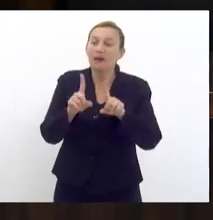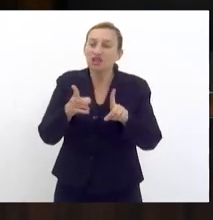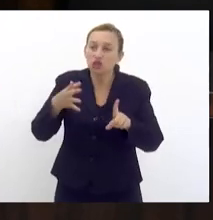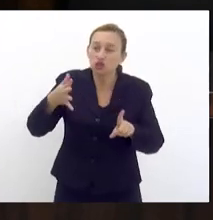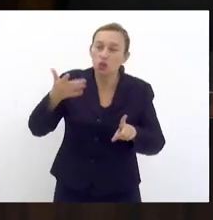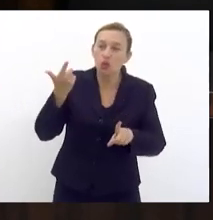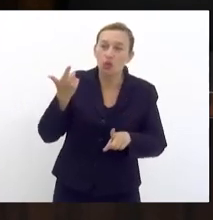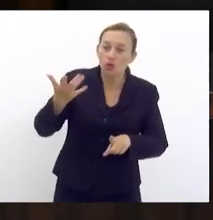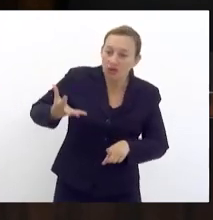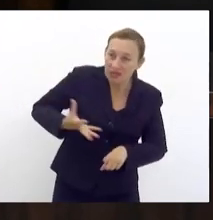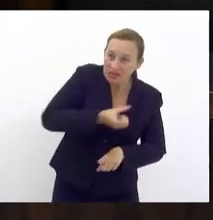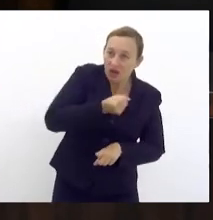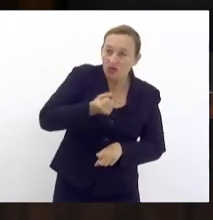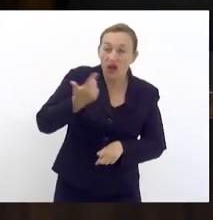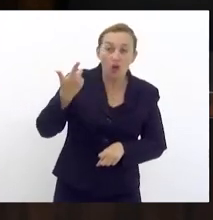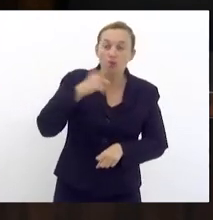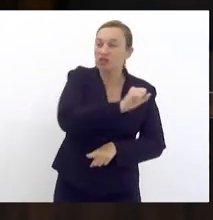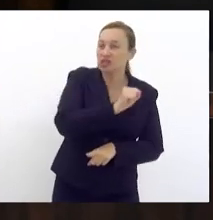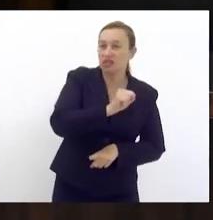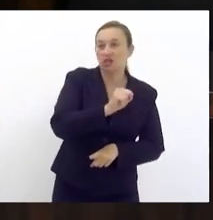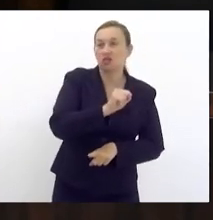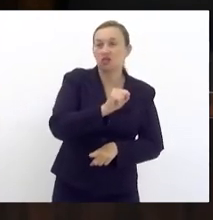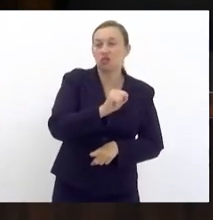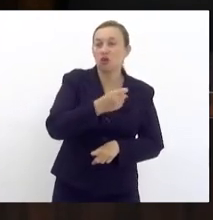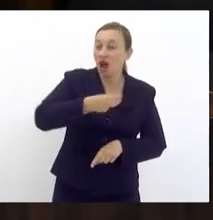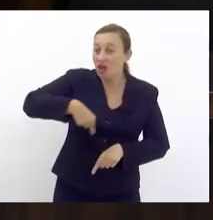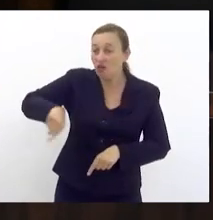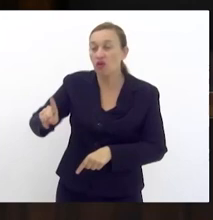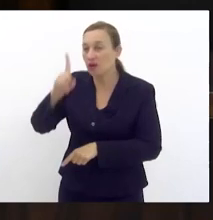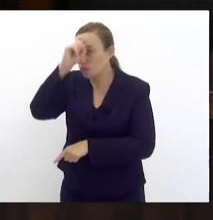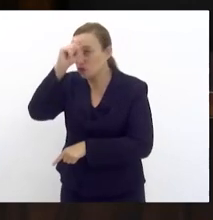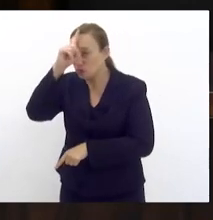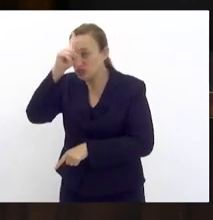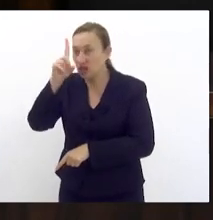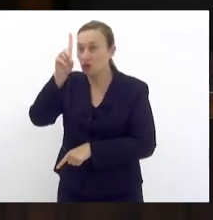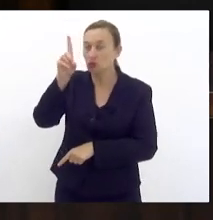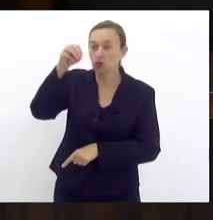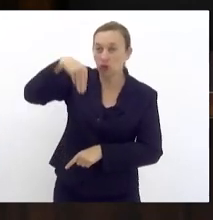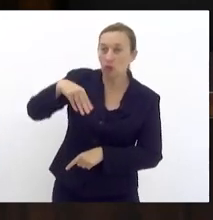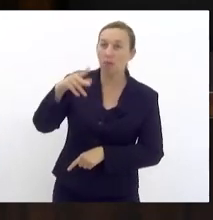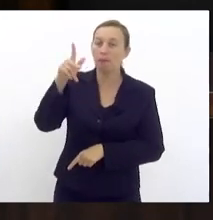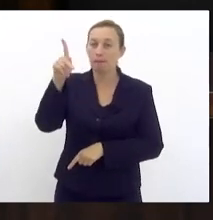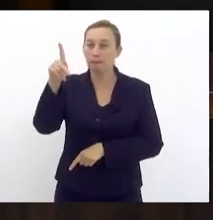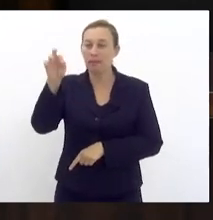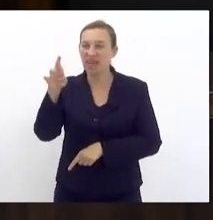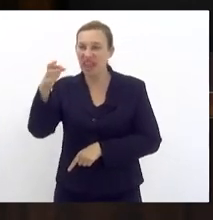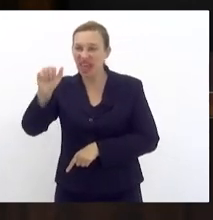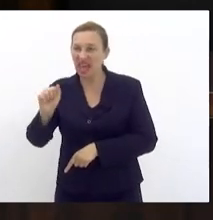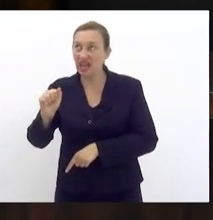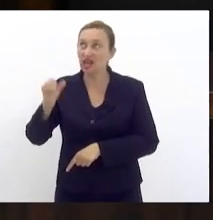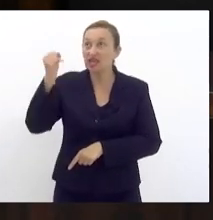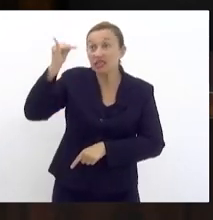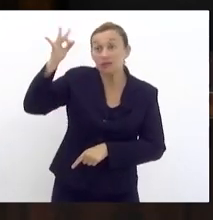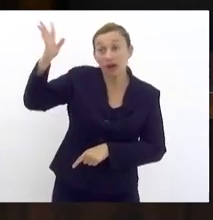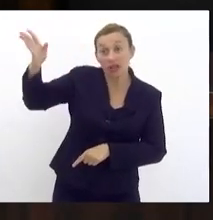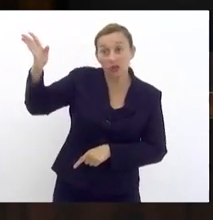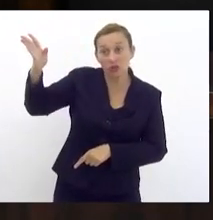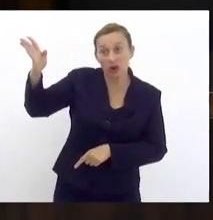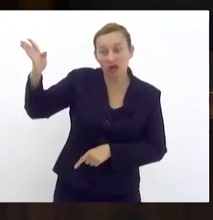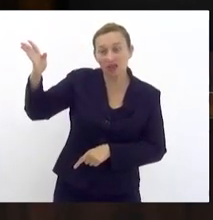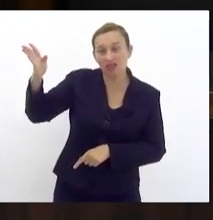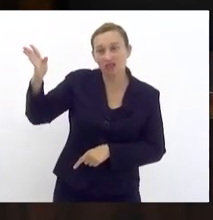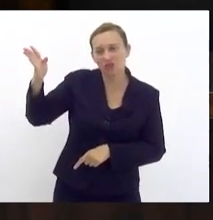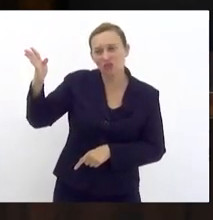resgatar ela, né? E aí levaram para o Hospital Dom Pereira Nunes e quando chegou de madrugada no dia seguinte ela não